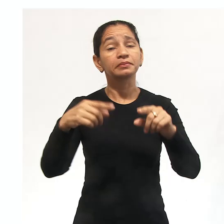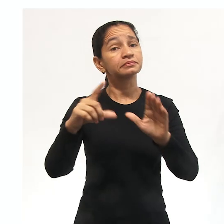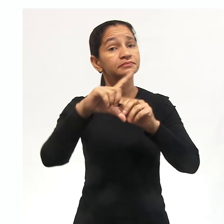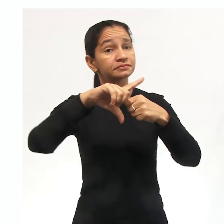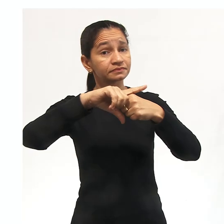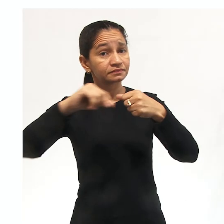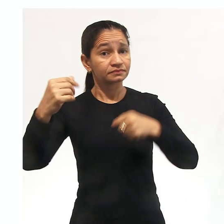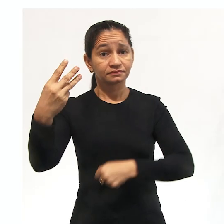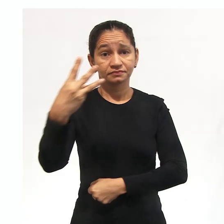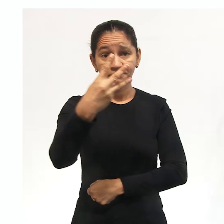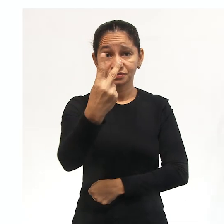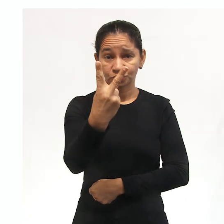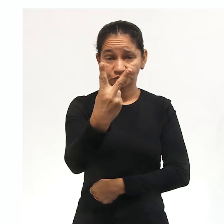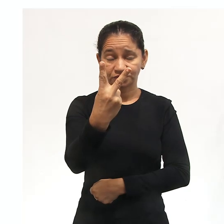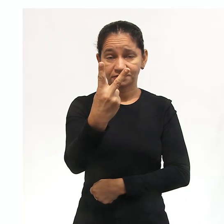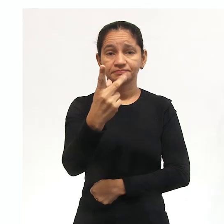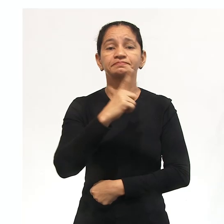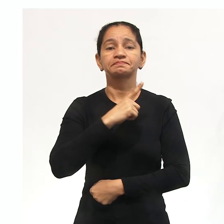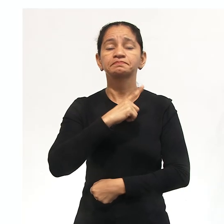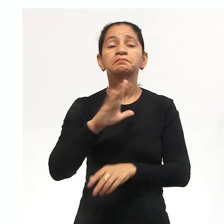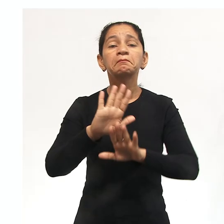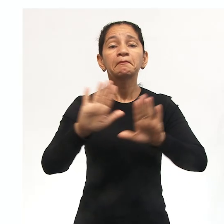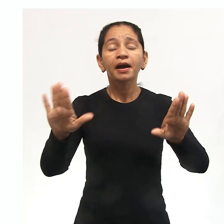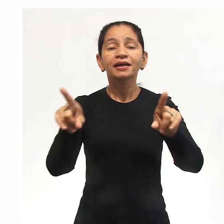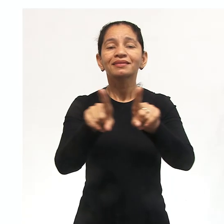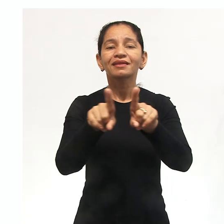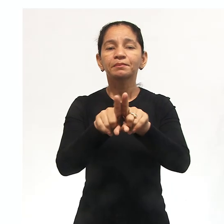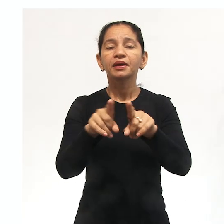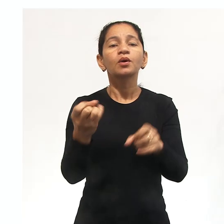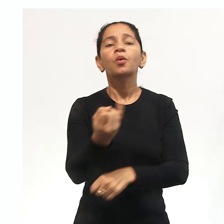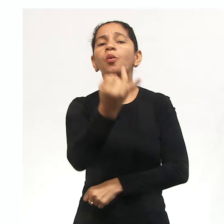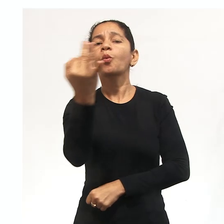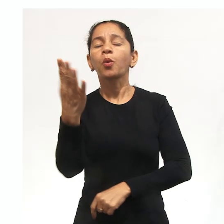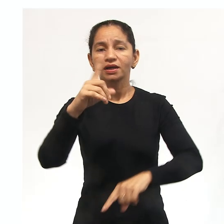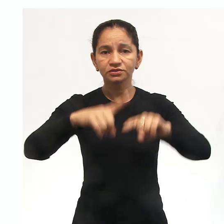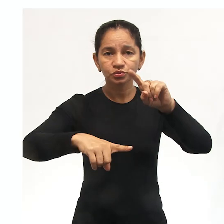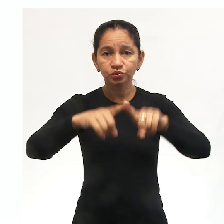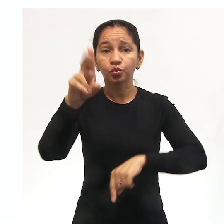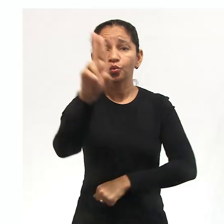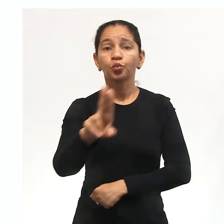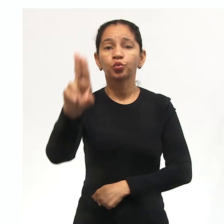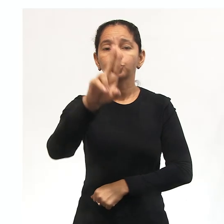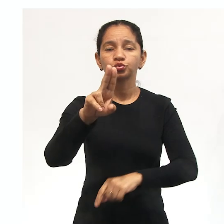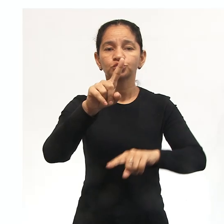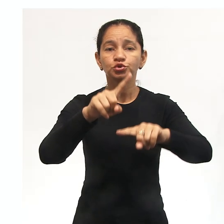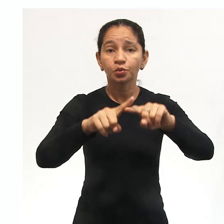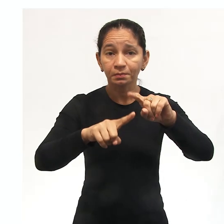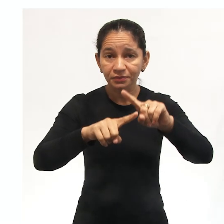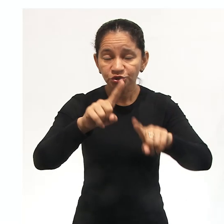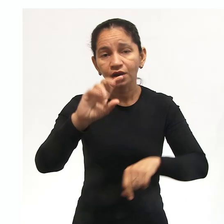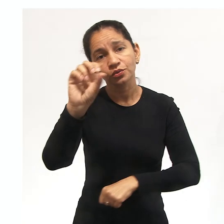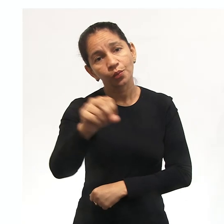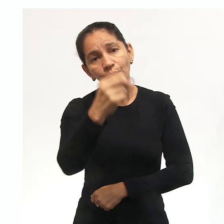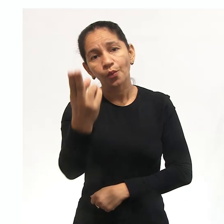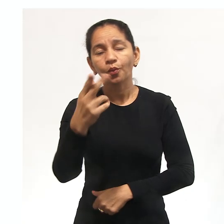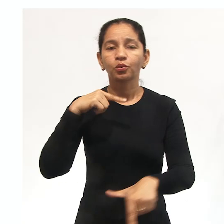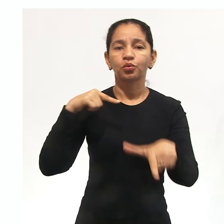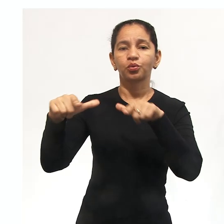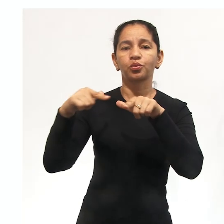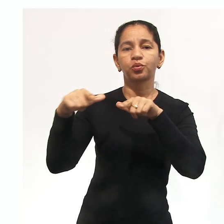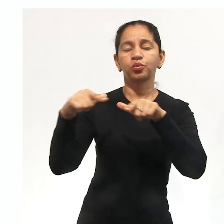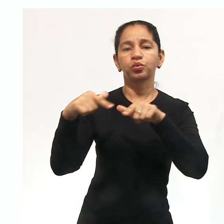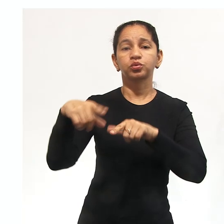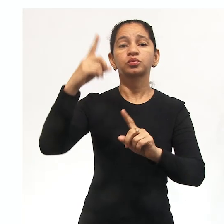parágrafo 1º. Fora isso, o estimativo de consumo e orçamento prévio. E por que a administração